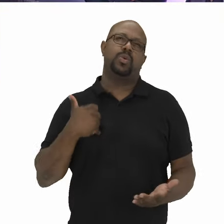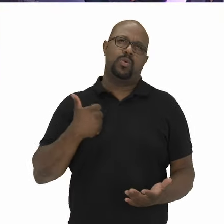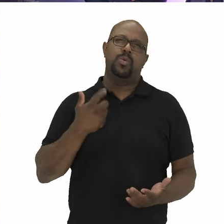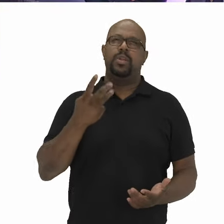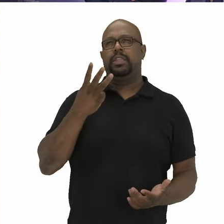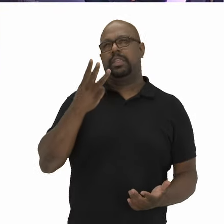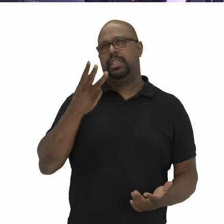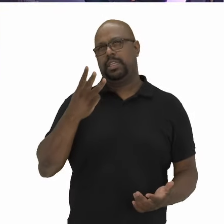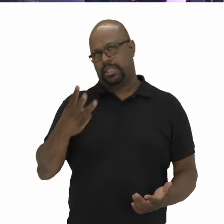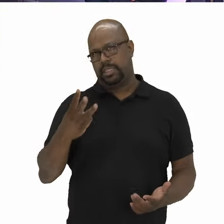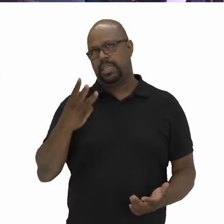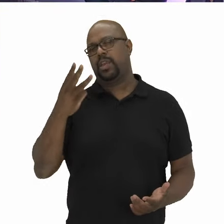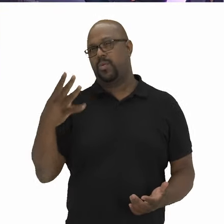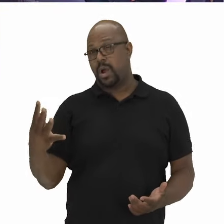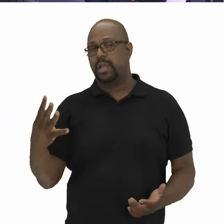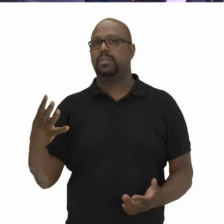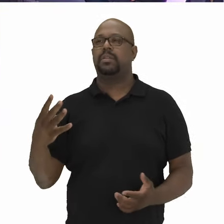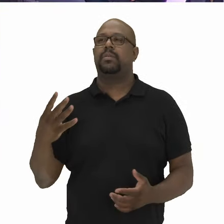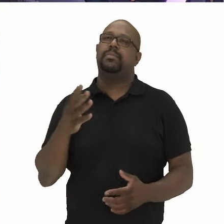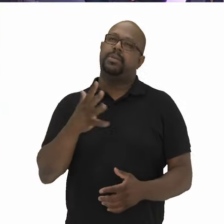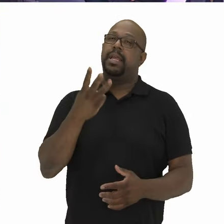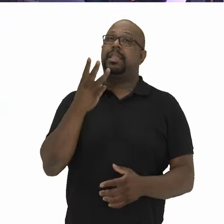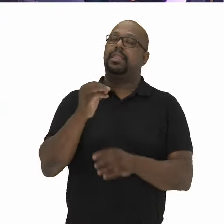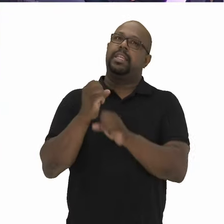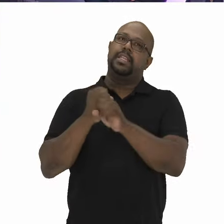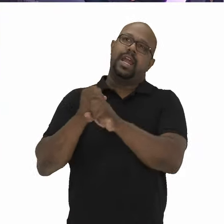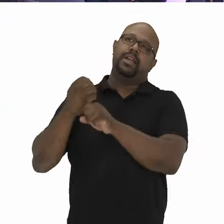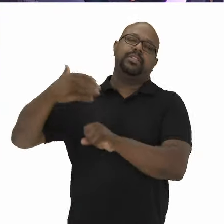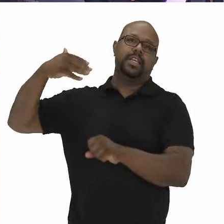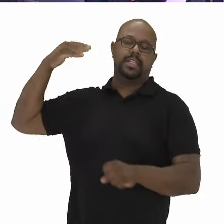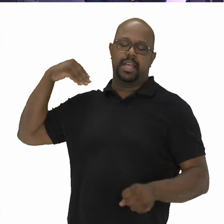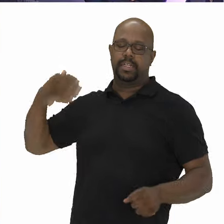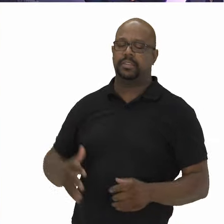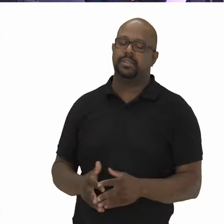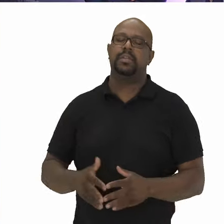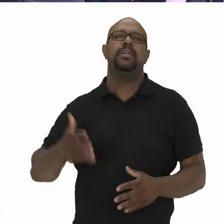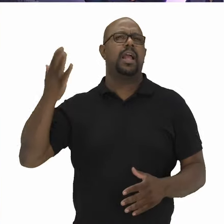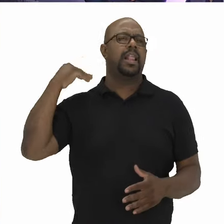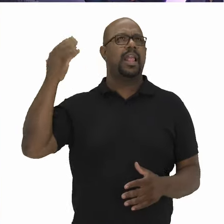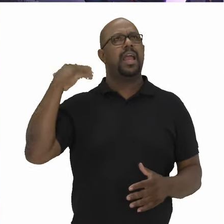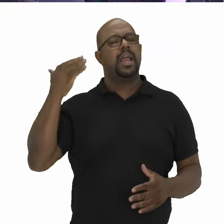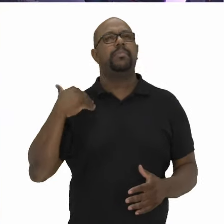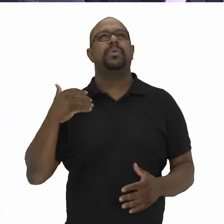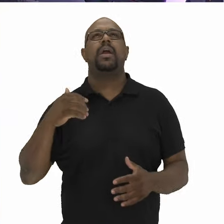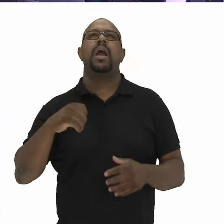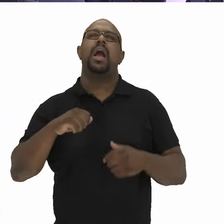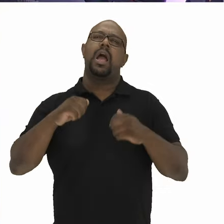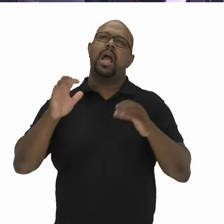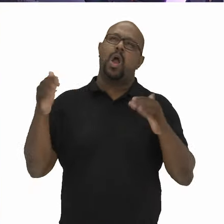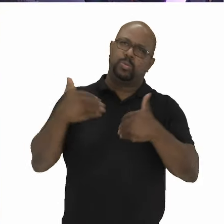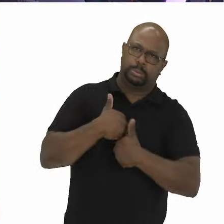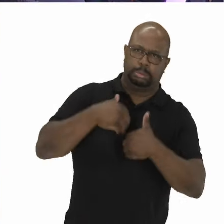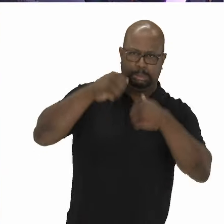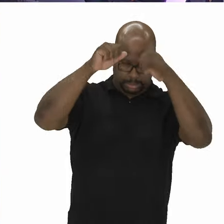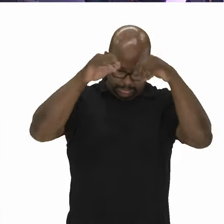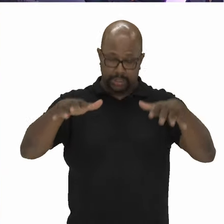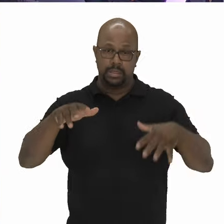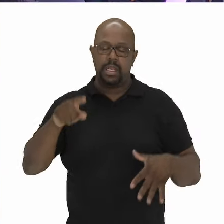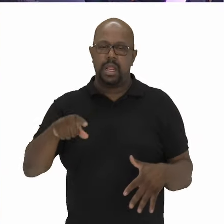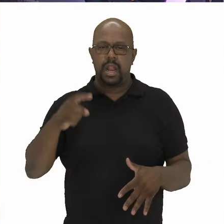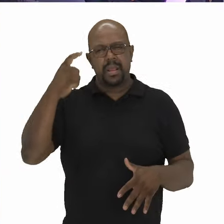tô com 34 agora então 30 anos atrás mais ou menos e naquela época autismo era uma